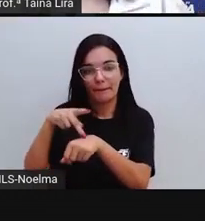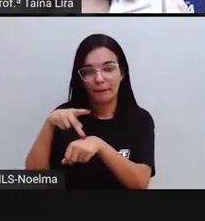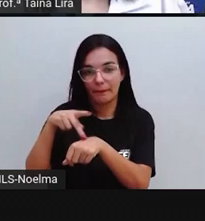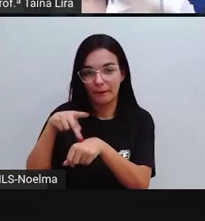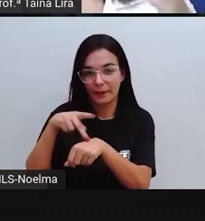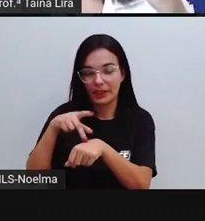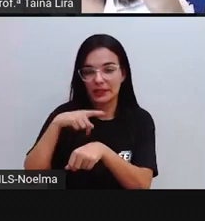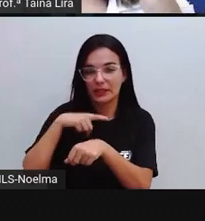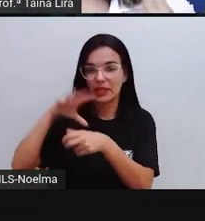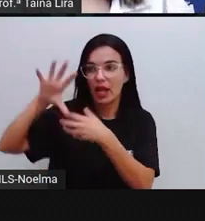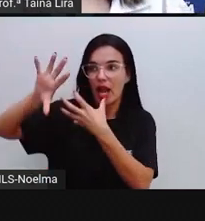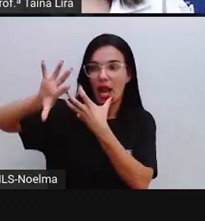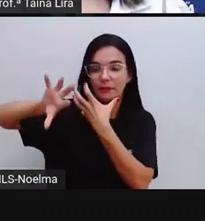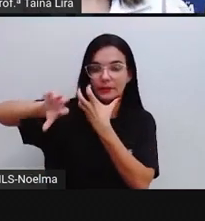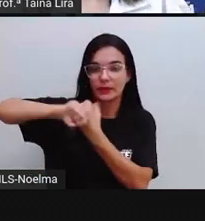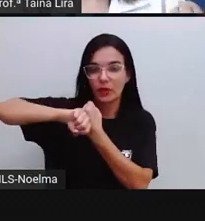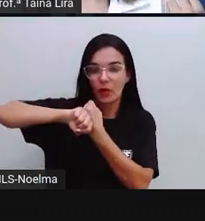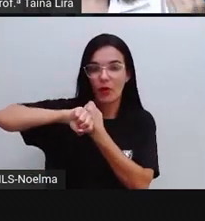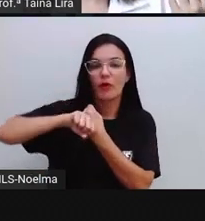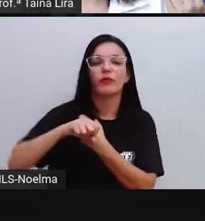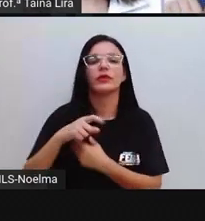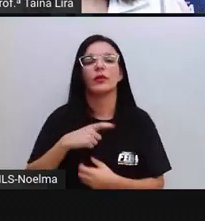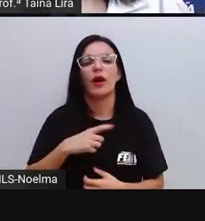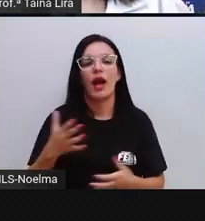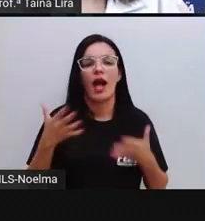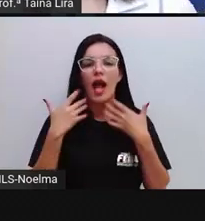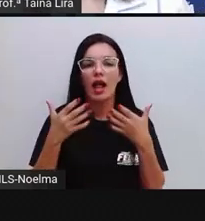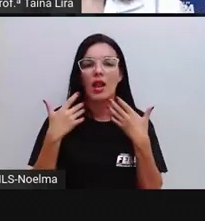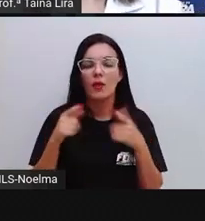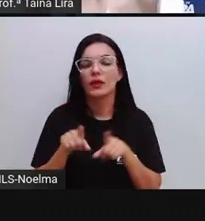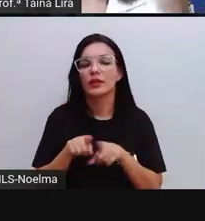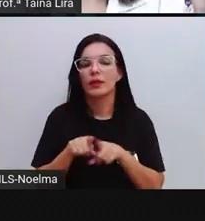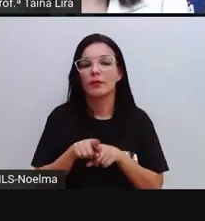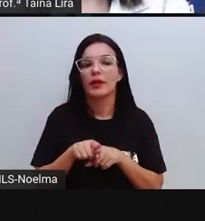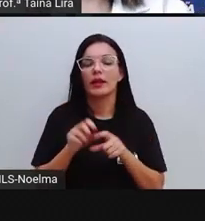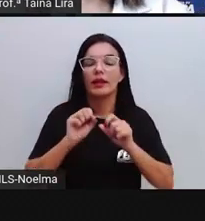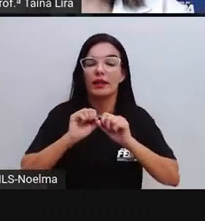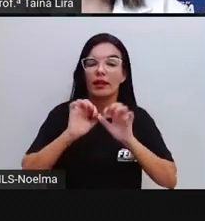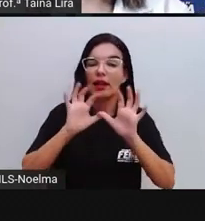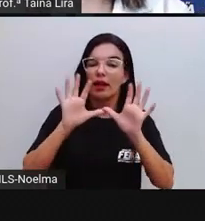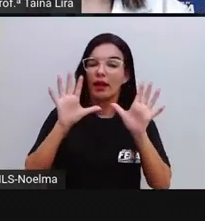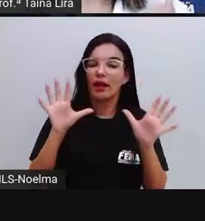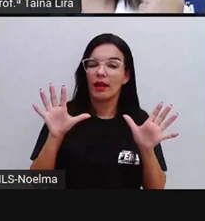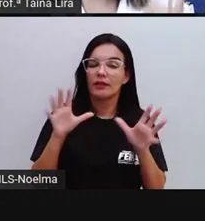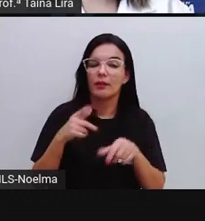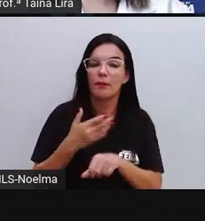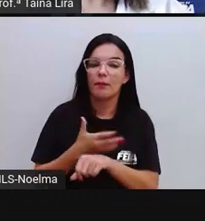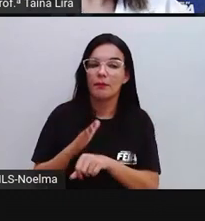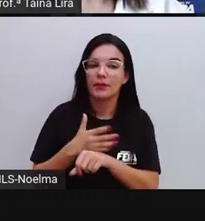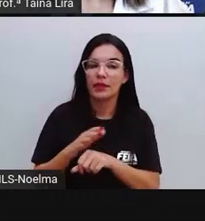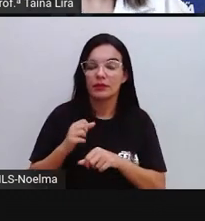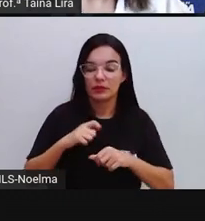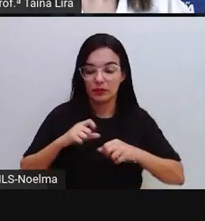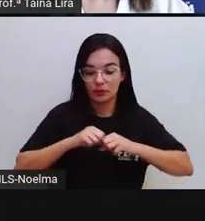absorvem aí o calor, e as cores claras, que refletem o calor para o ambiente, tá